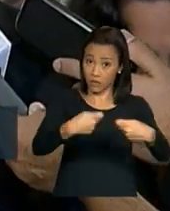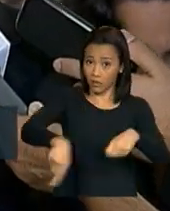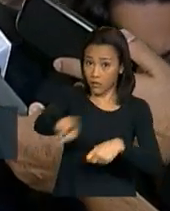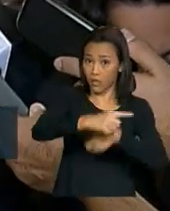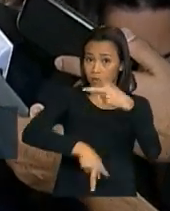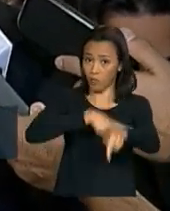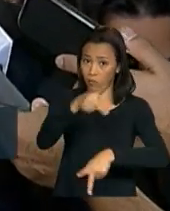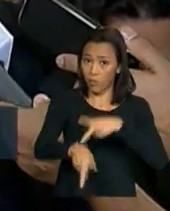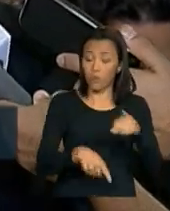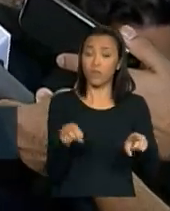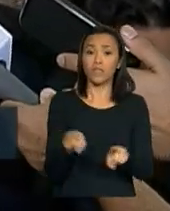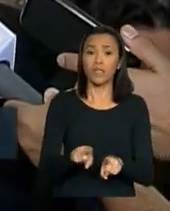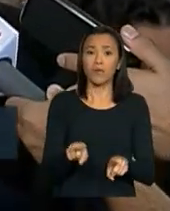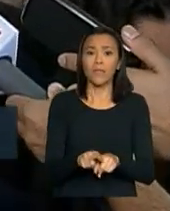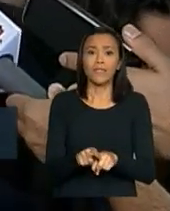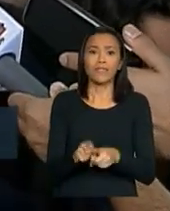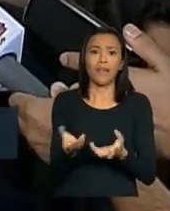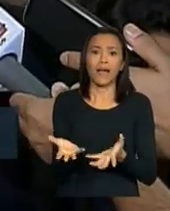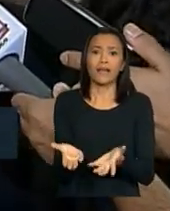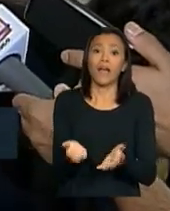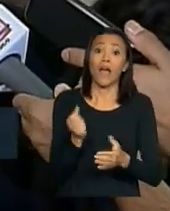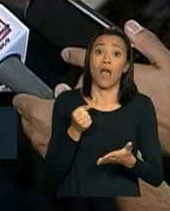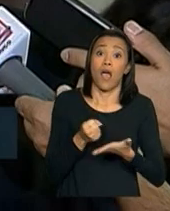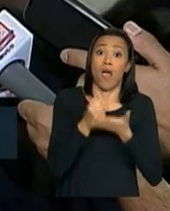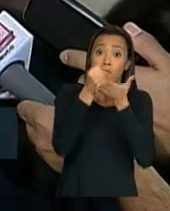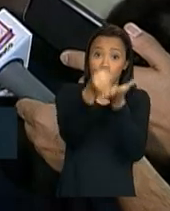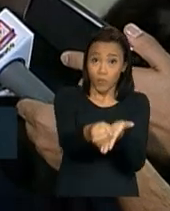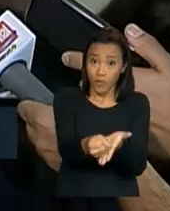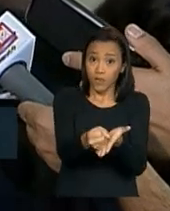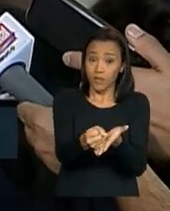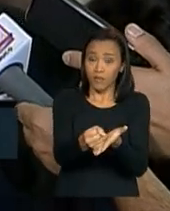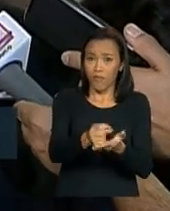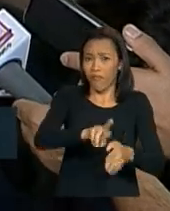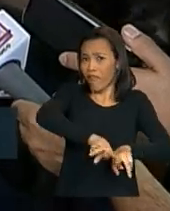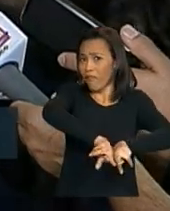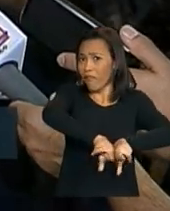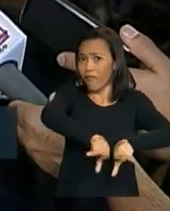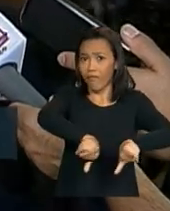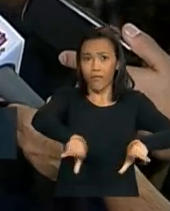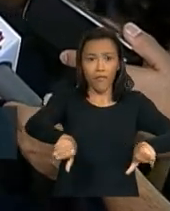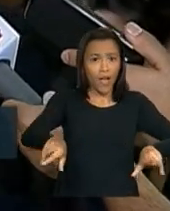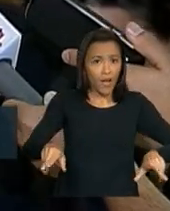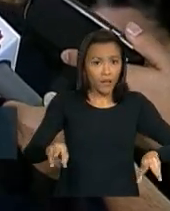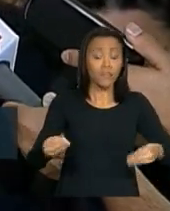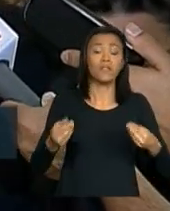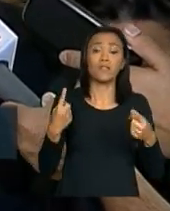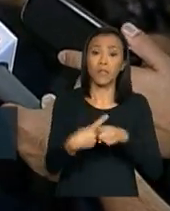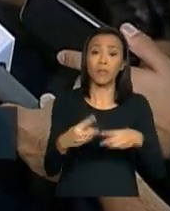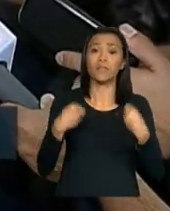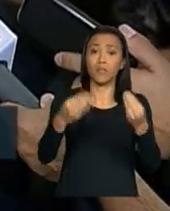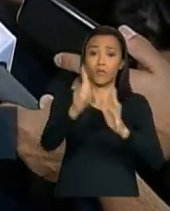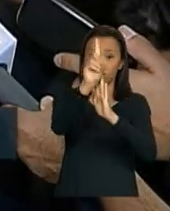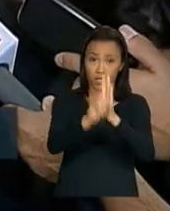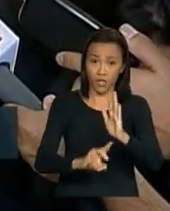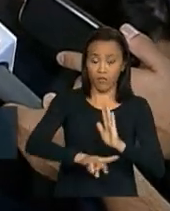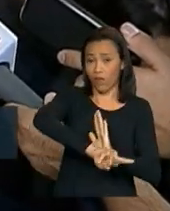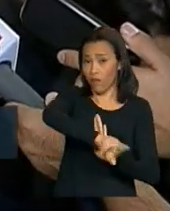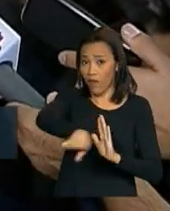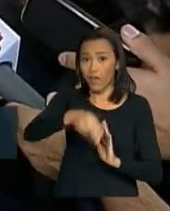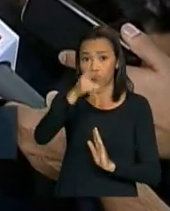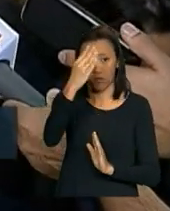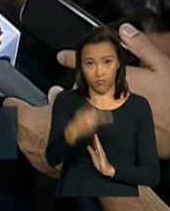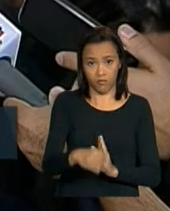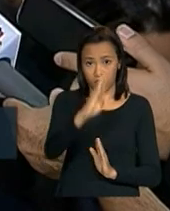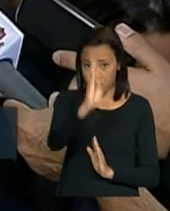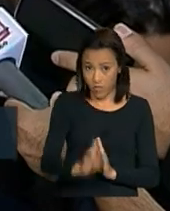milhões e milhões de brasileiros, resgatando a cidadania, e é esse esforço que cabe, no meu